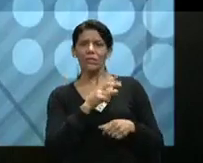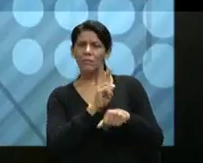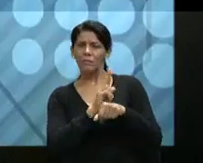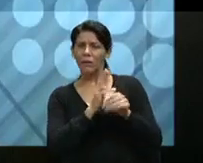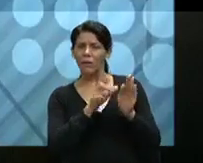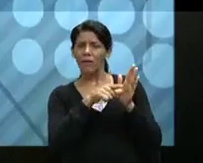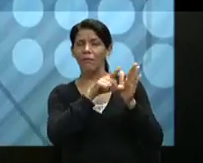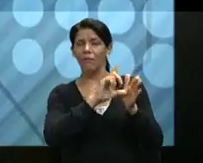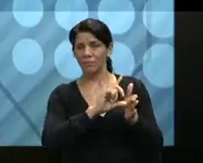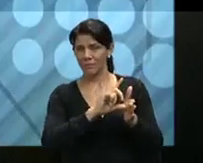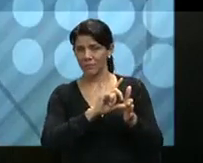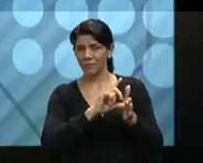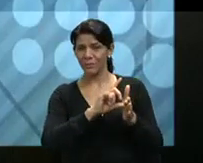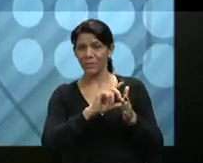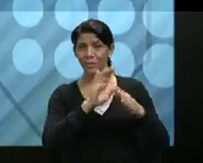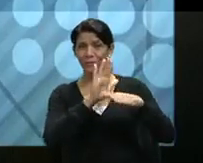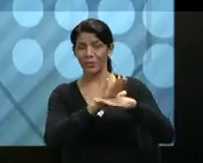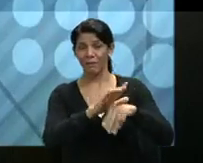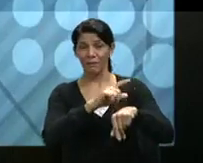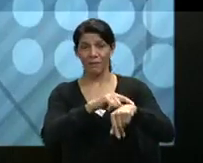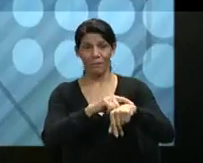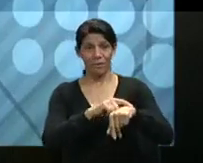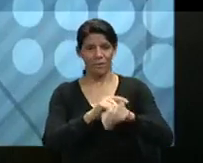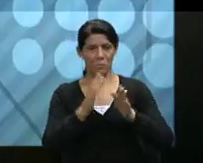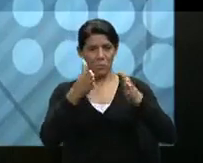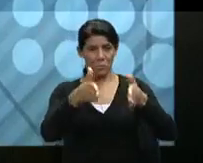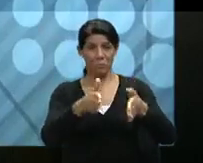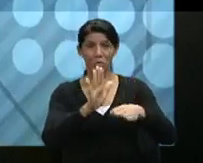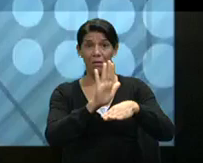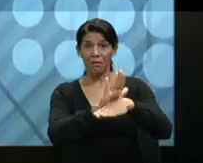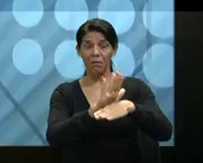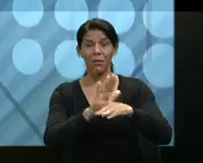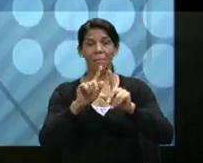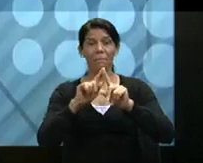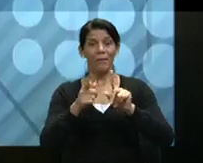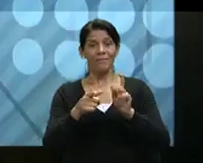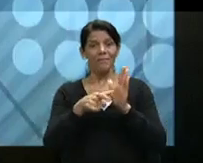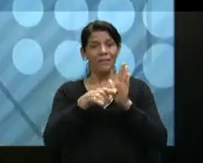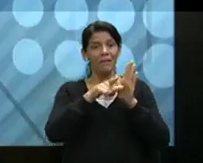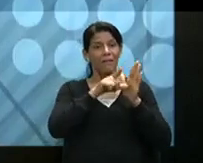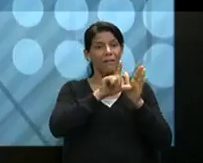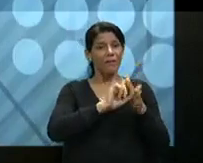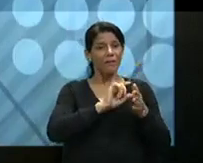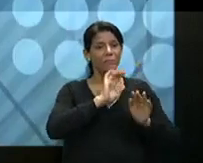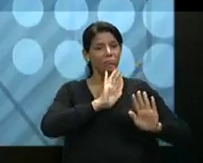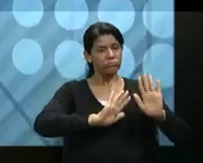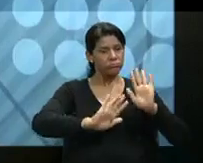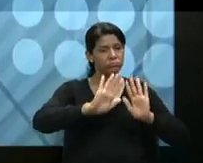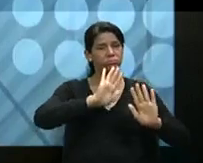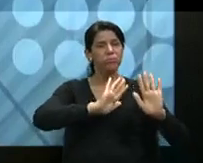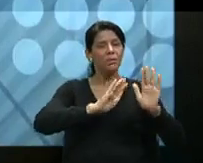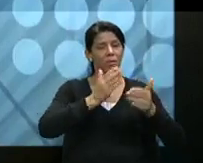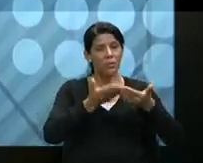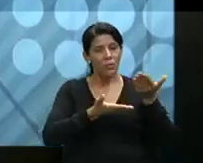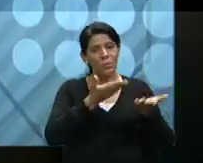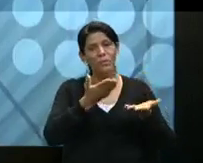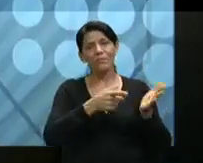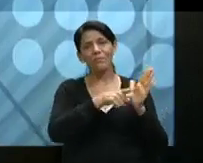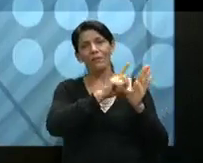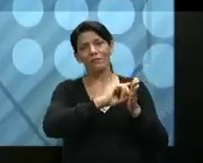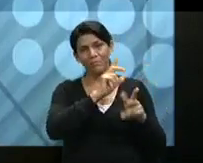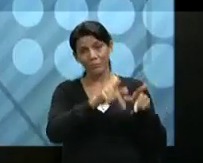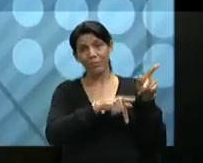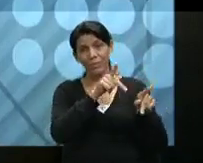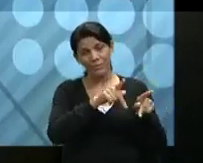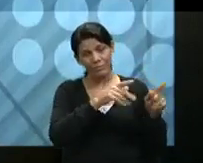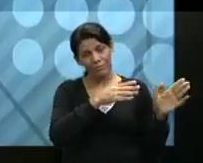preventivamente, né, não só beneficiando a parcela da população idosa, mas também todas as parcelas restantes da